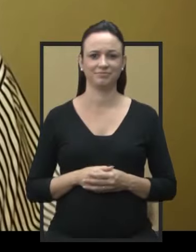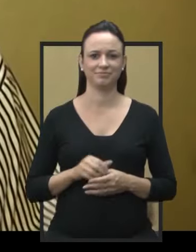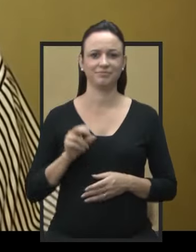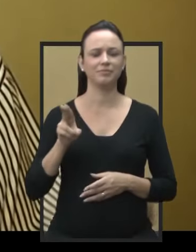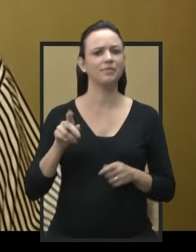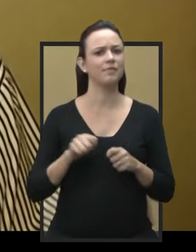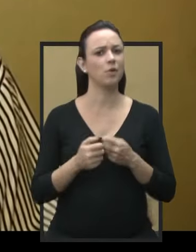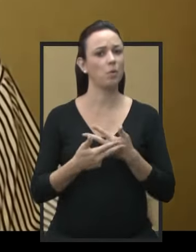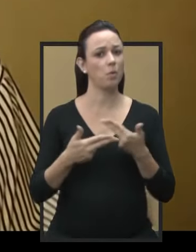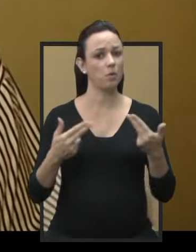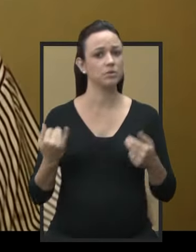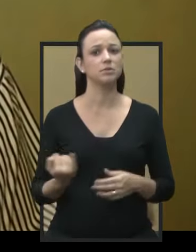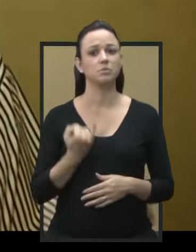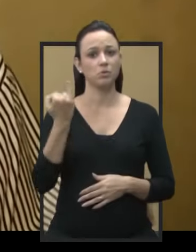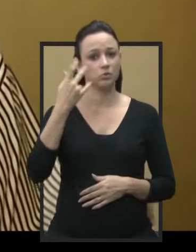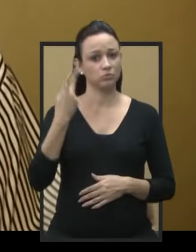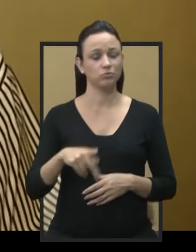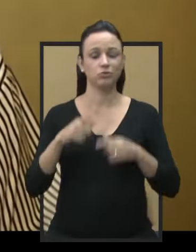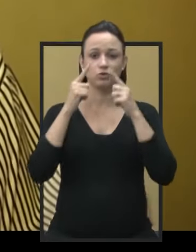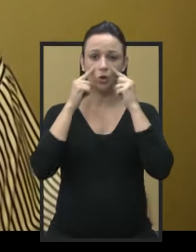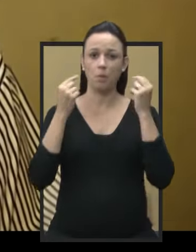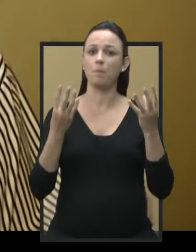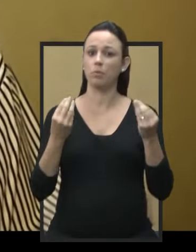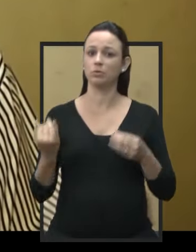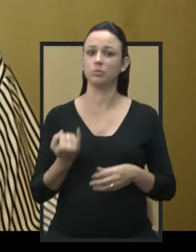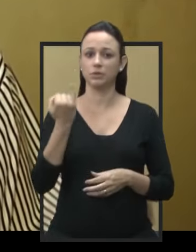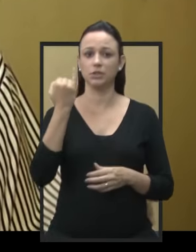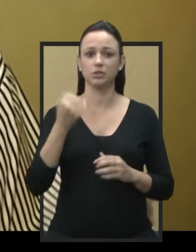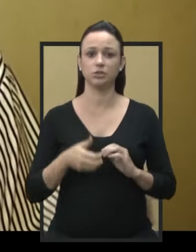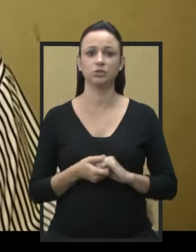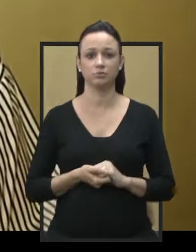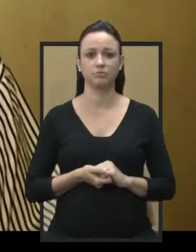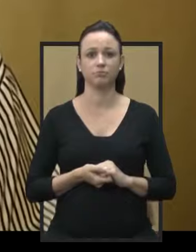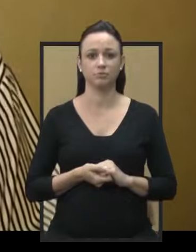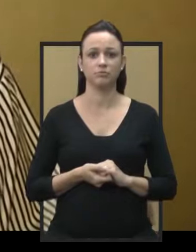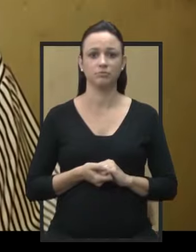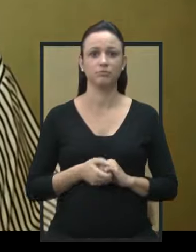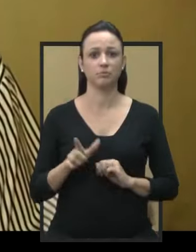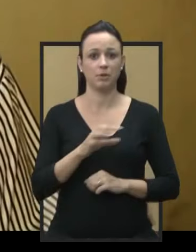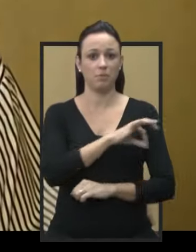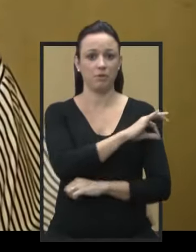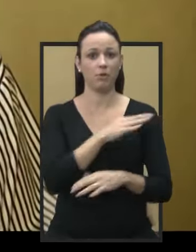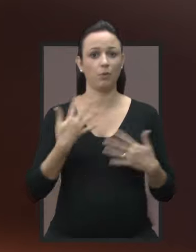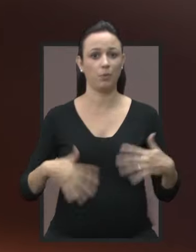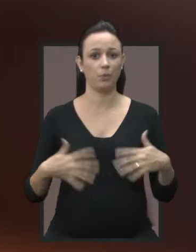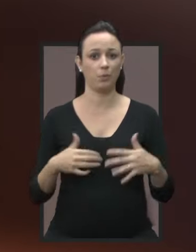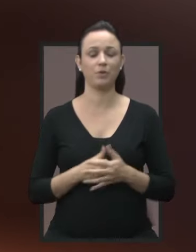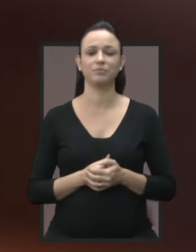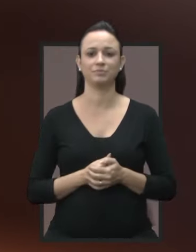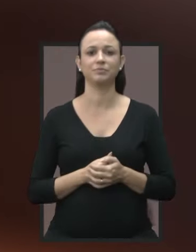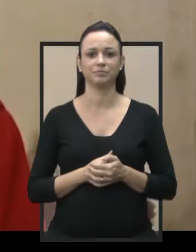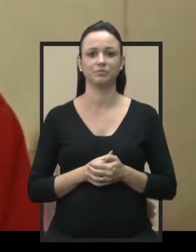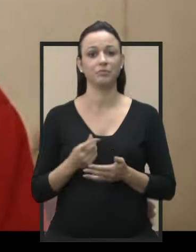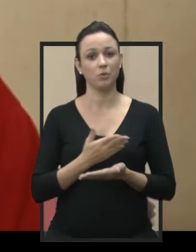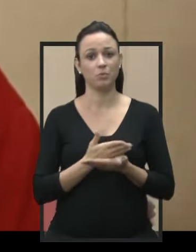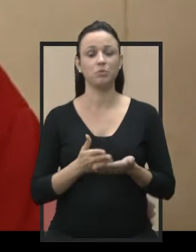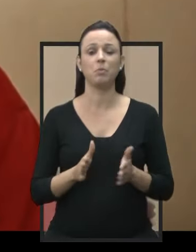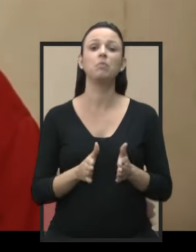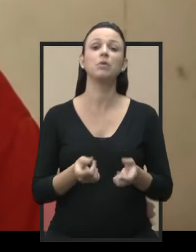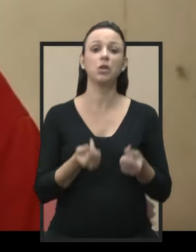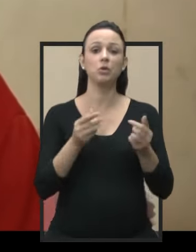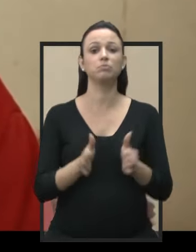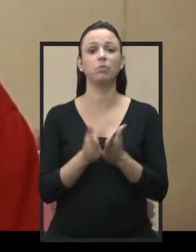Ele fez coisas importantes para Jaú, muito importantes. Foi um grande prefeito. Ele